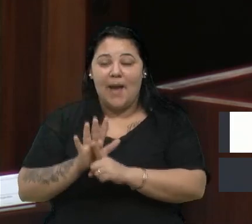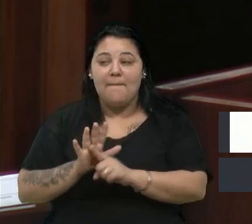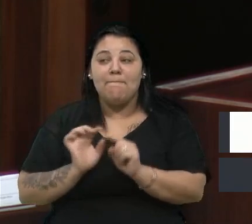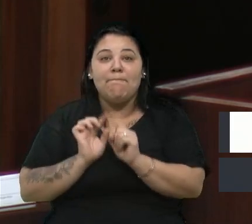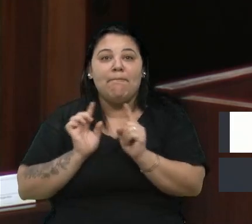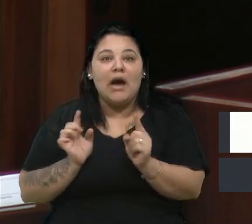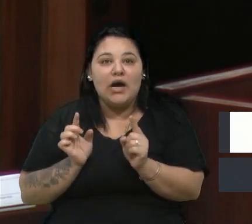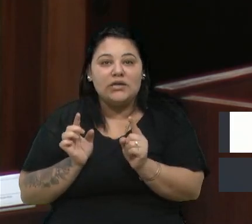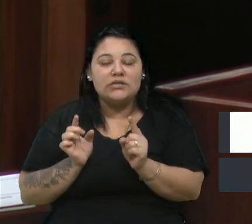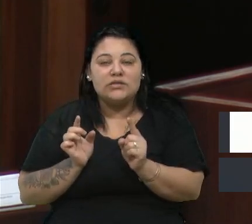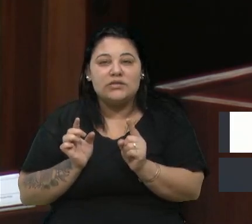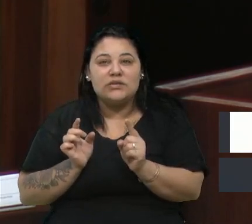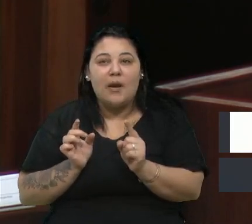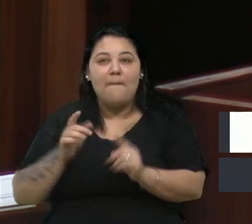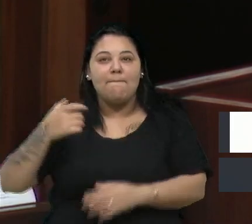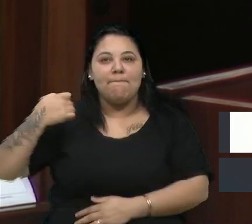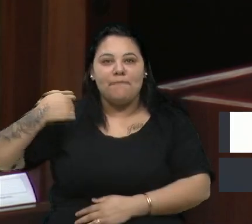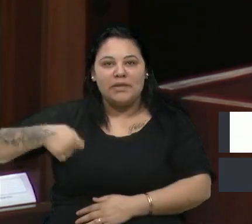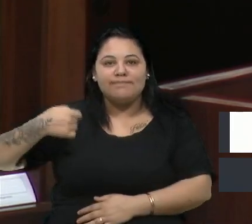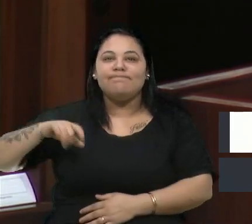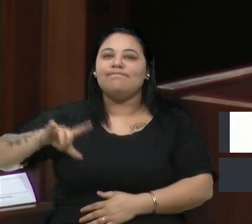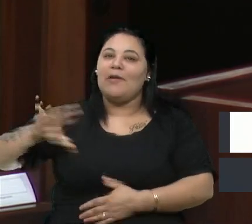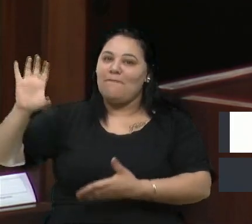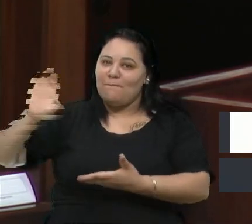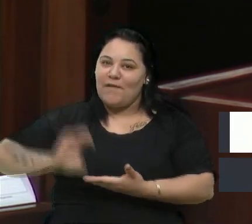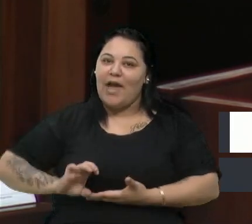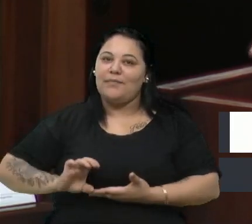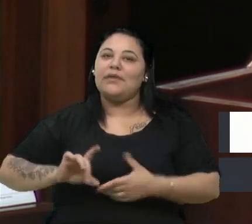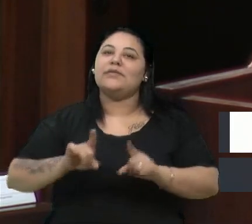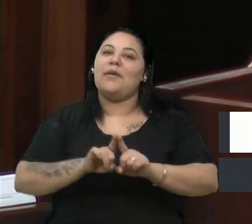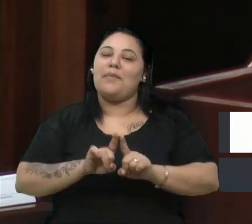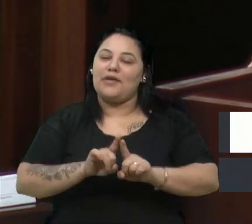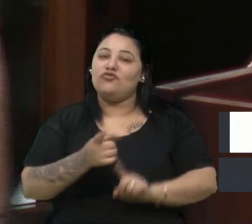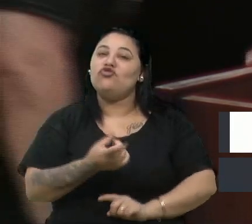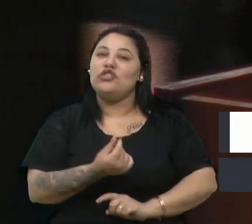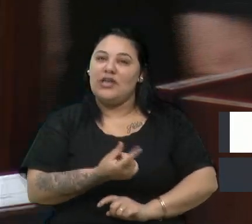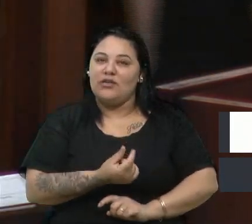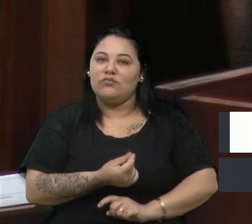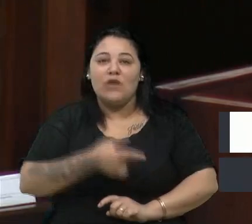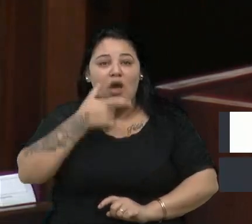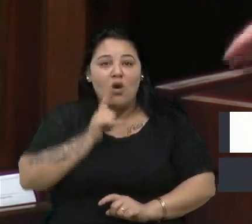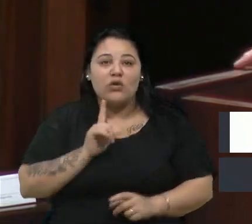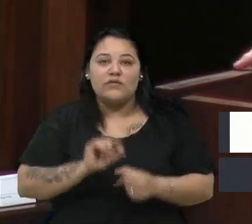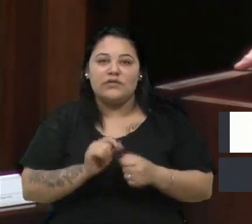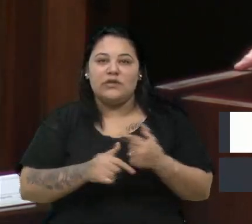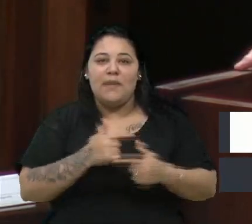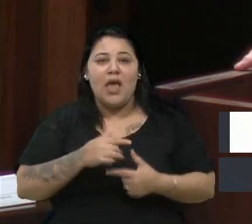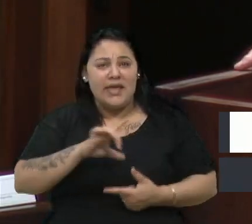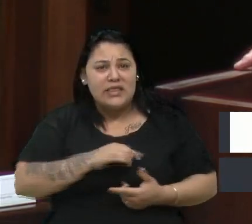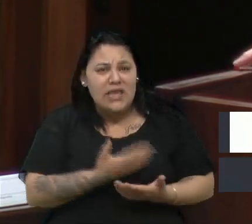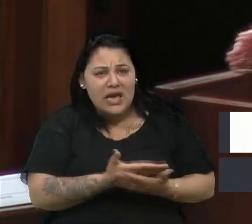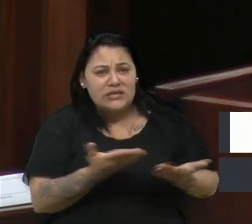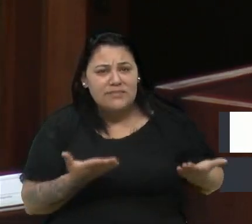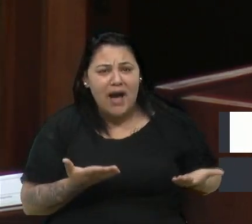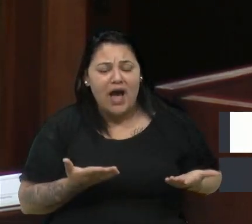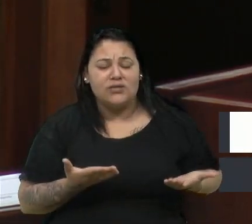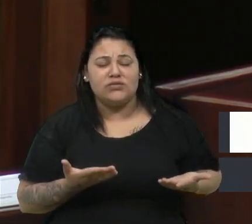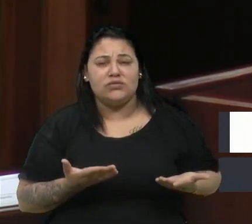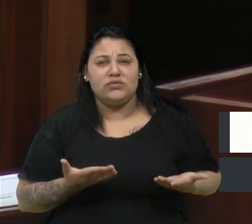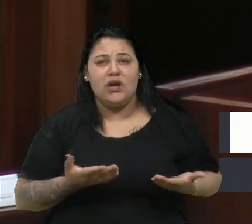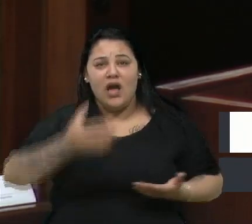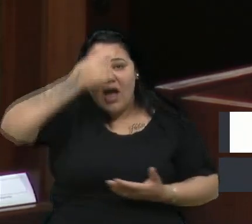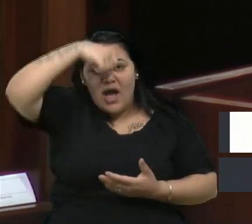também precisa de recursos, e tem o espaço disponível. A UX tem